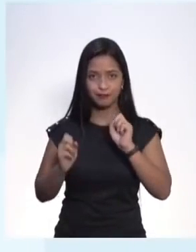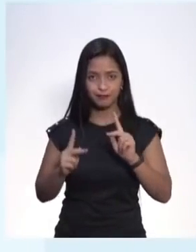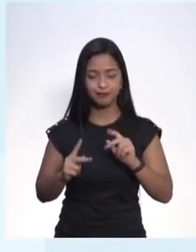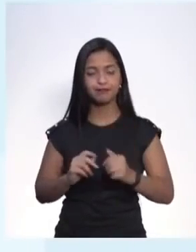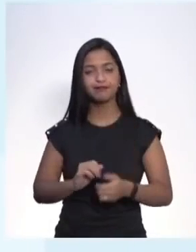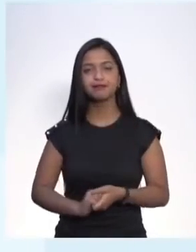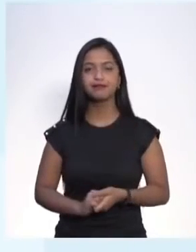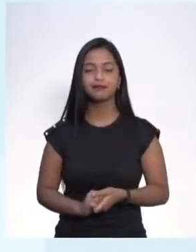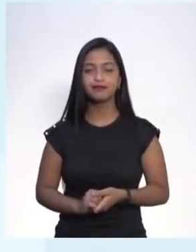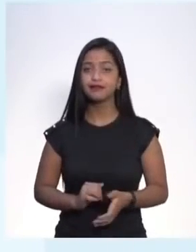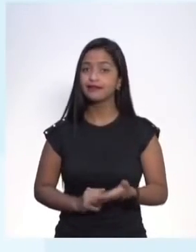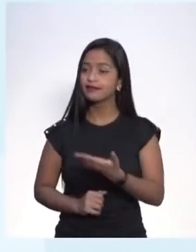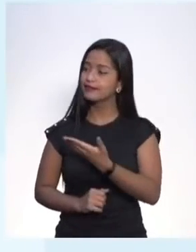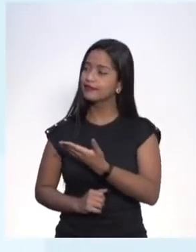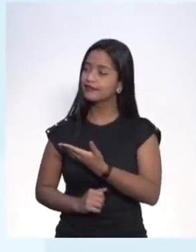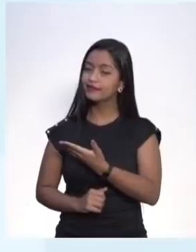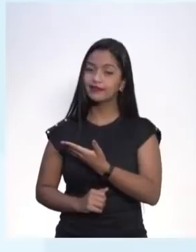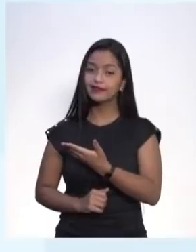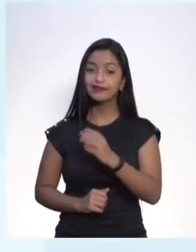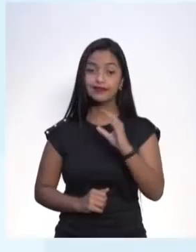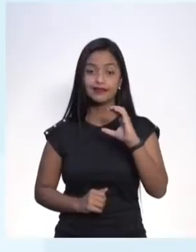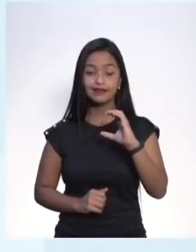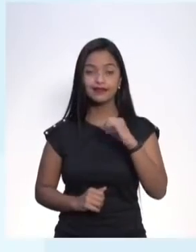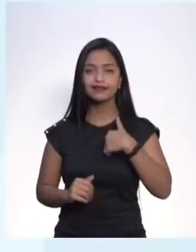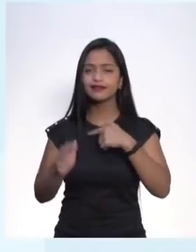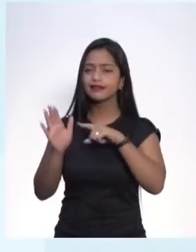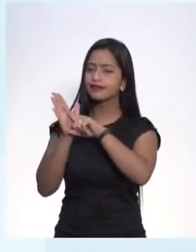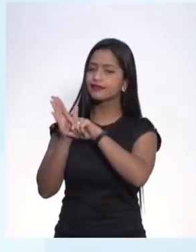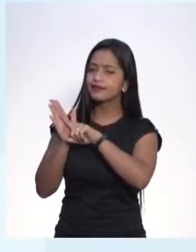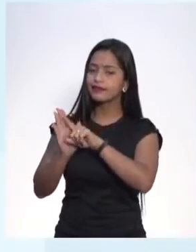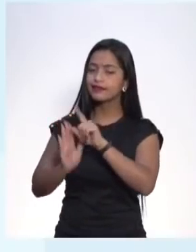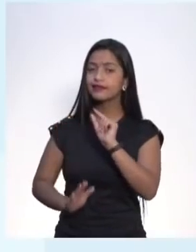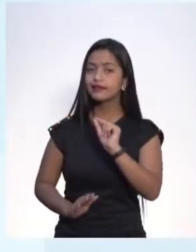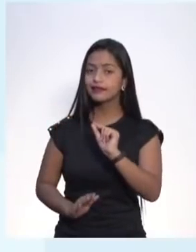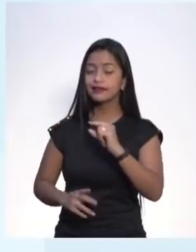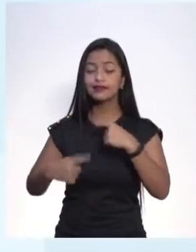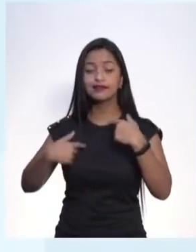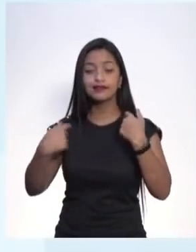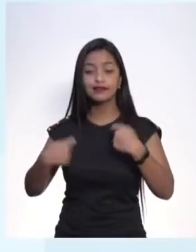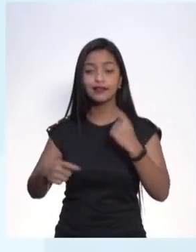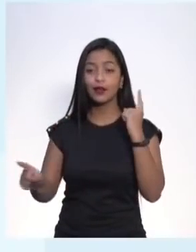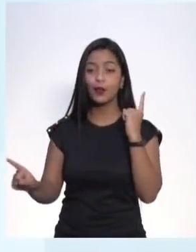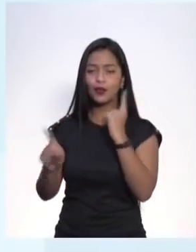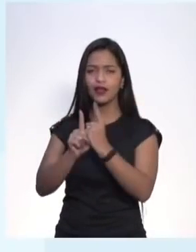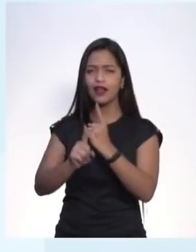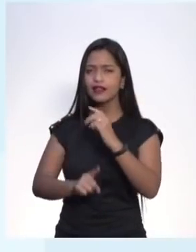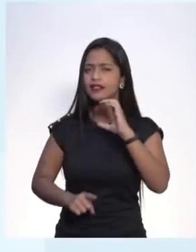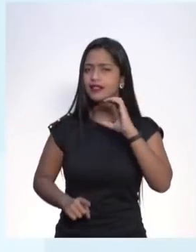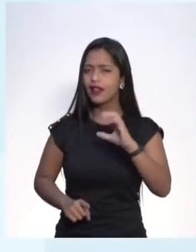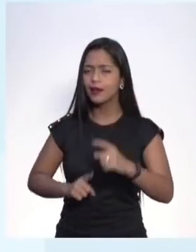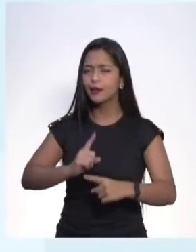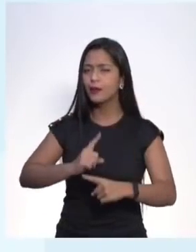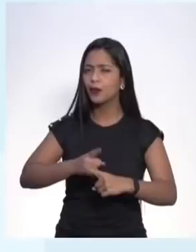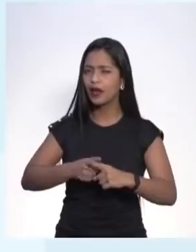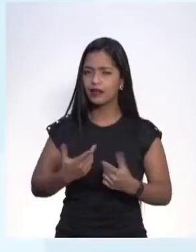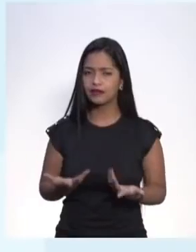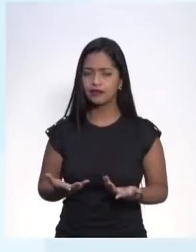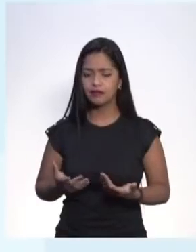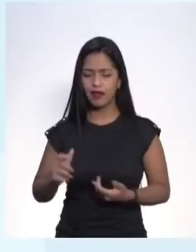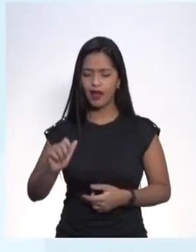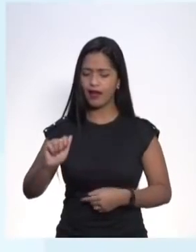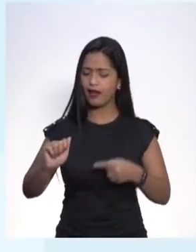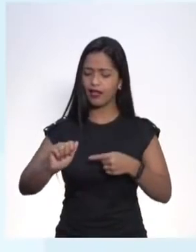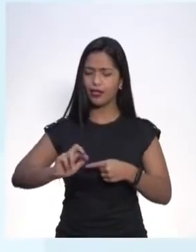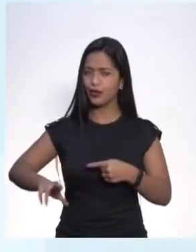Sim. E nessa C, eu tenho que ver aí, no caso, tentar identificar o porquê a C ou não a A, né? O